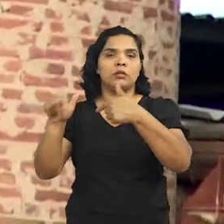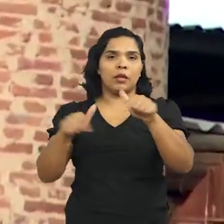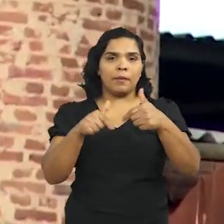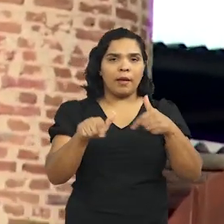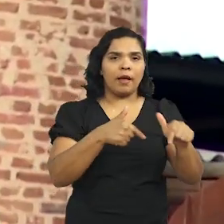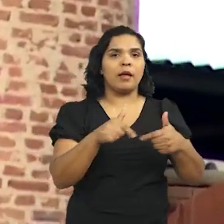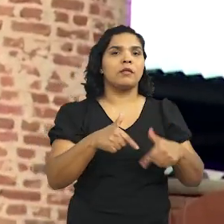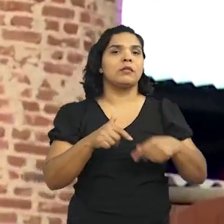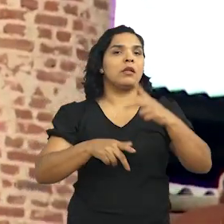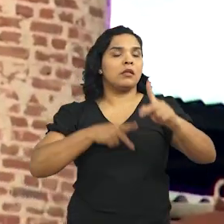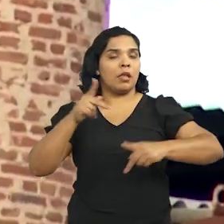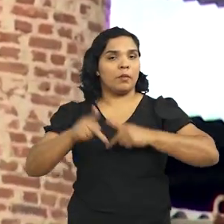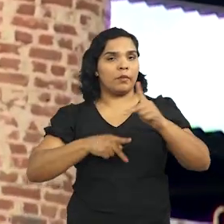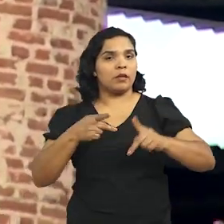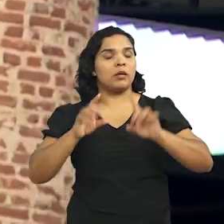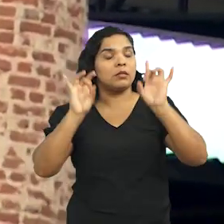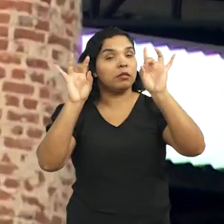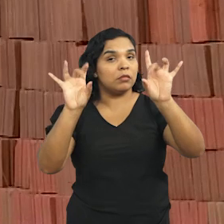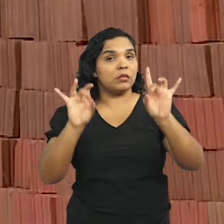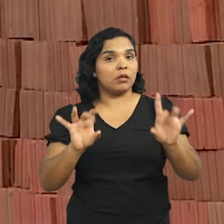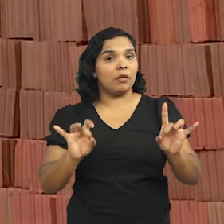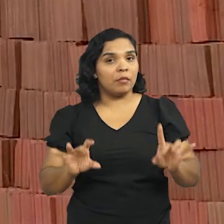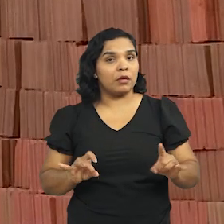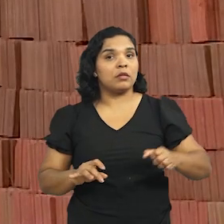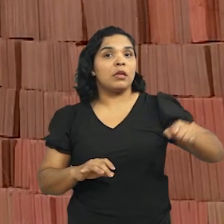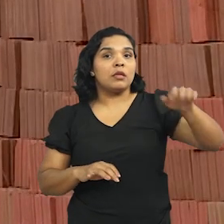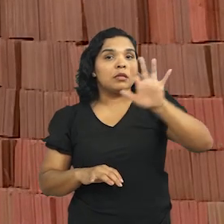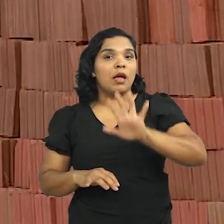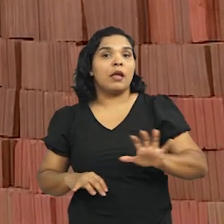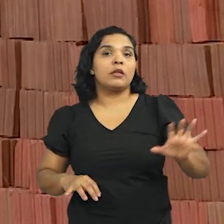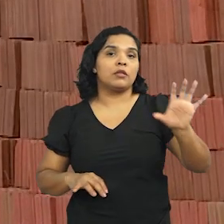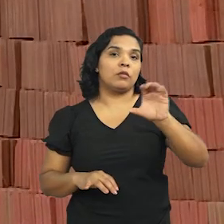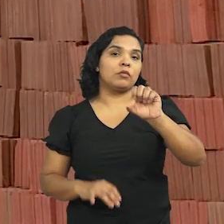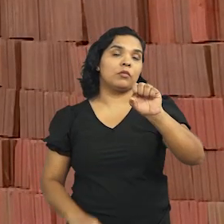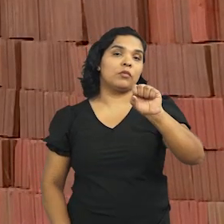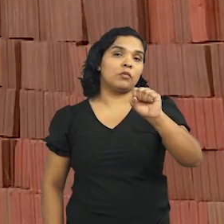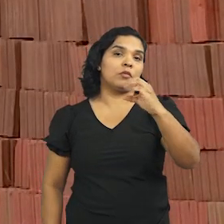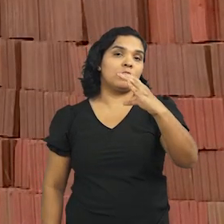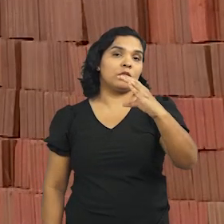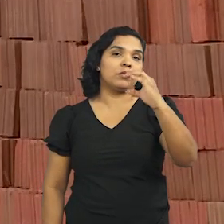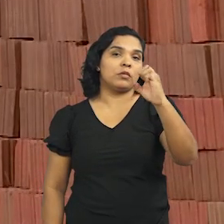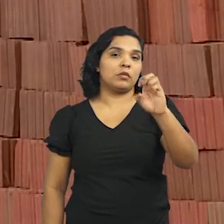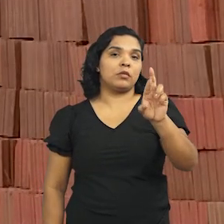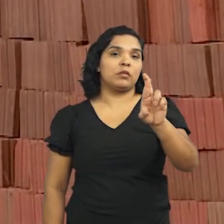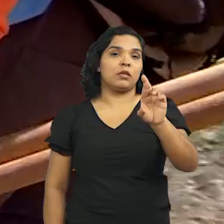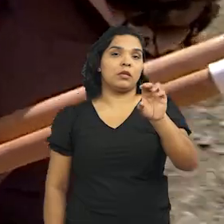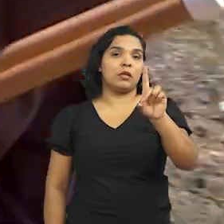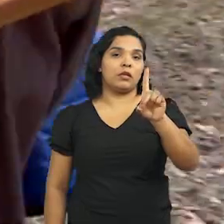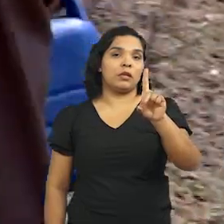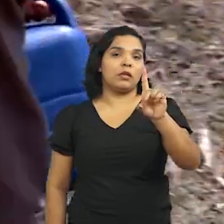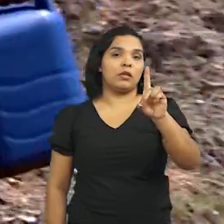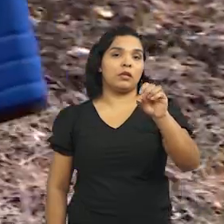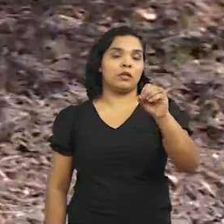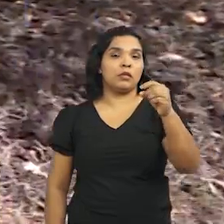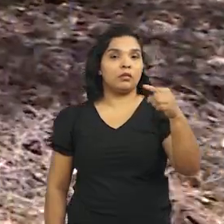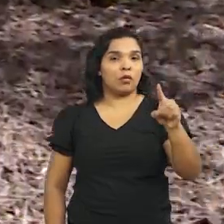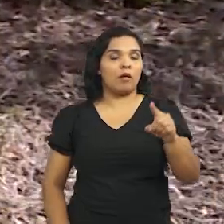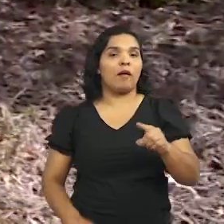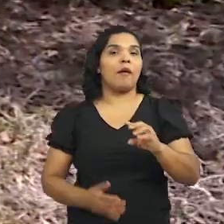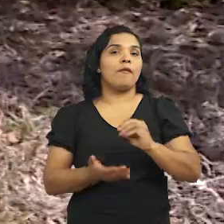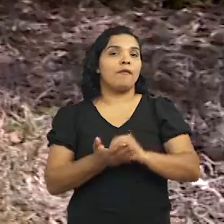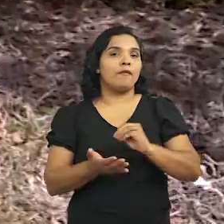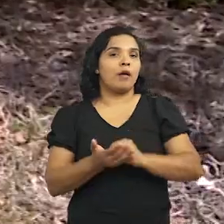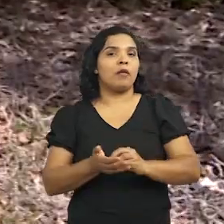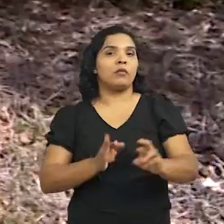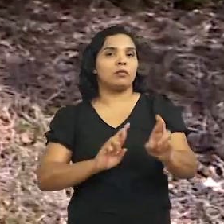empregos e renda de parte da população, especialmente quando se trata da região do Seridó. Os pesquisadores ressaltam